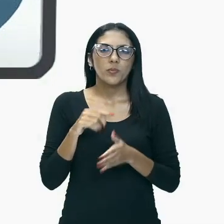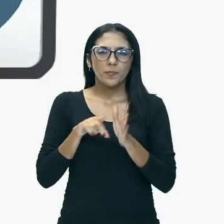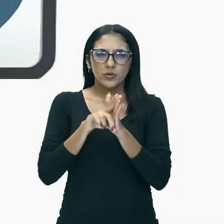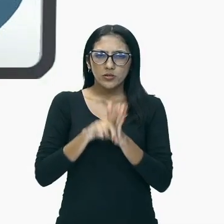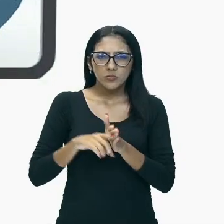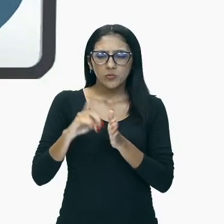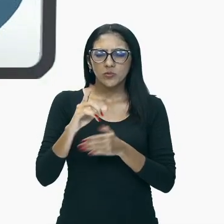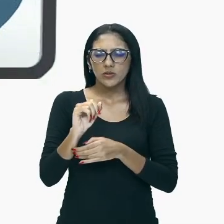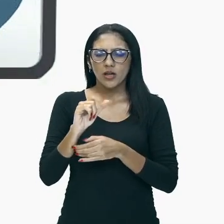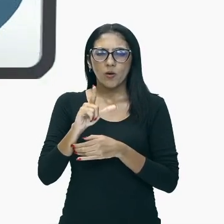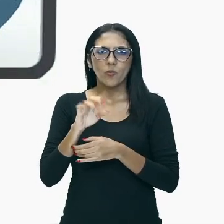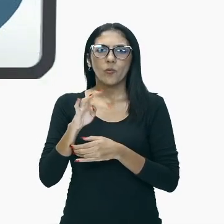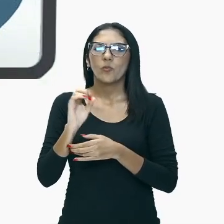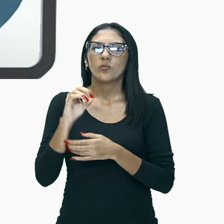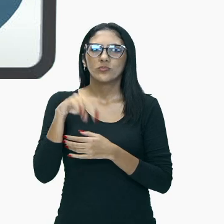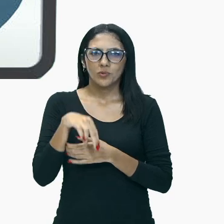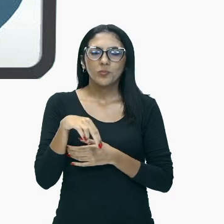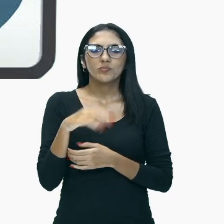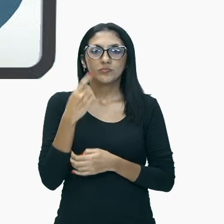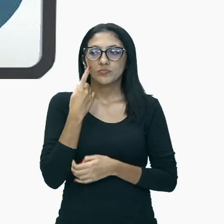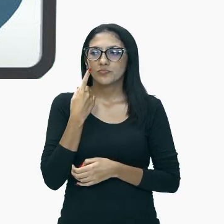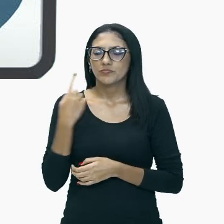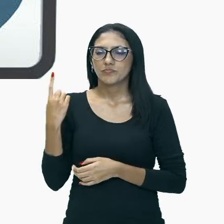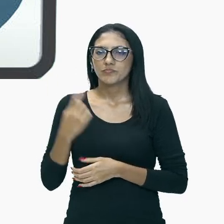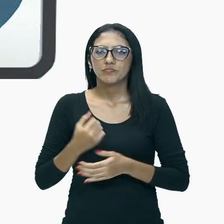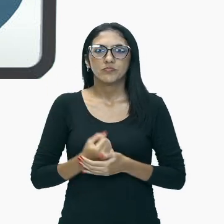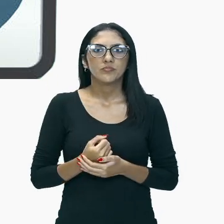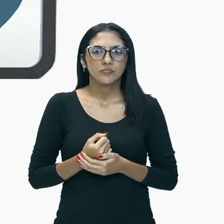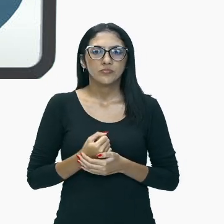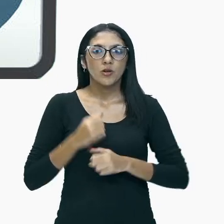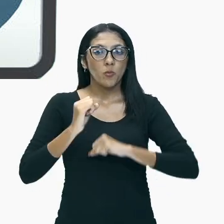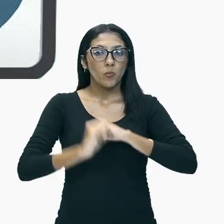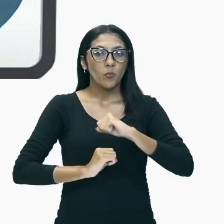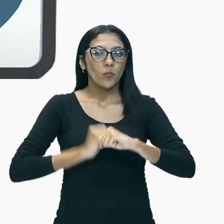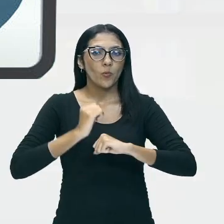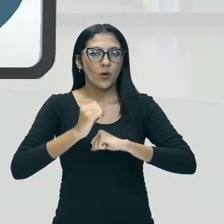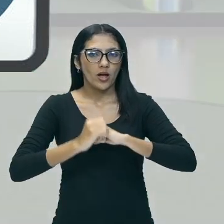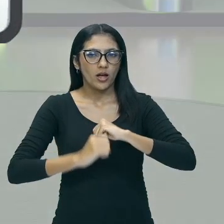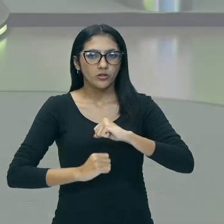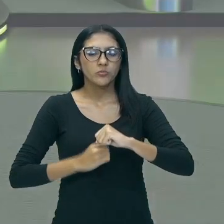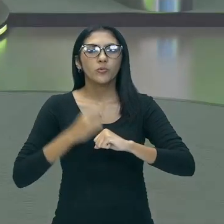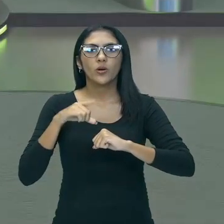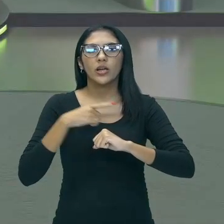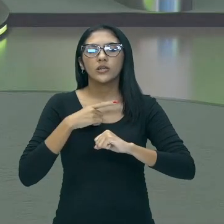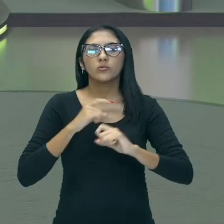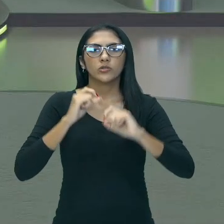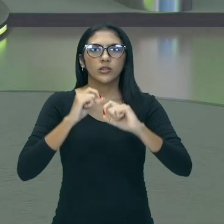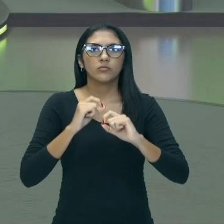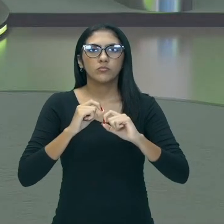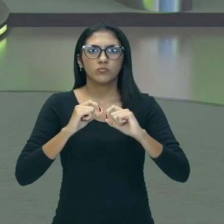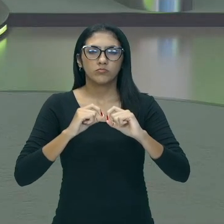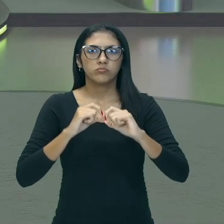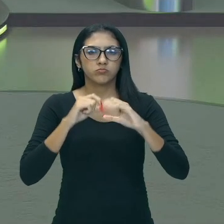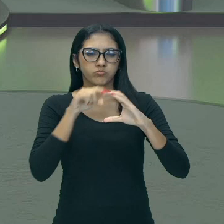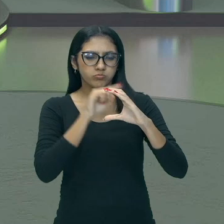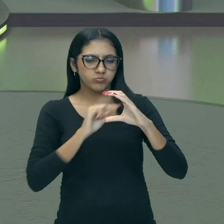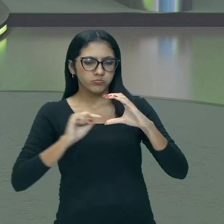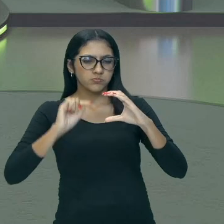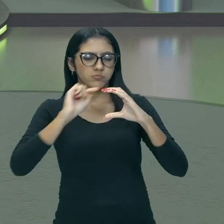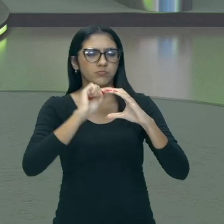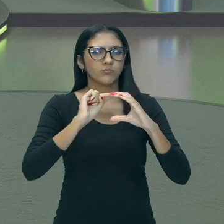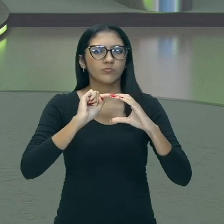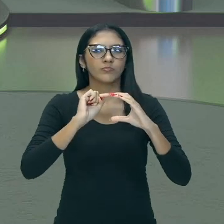O modelo atômico de Dalton, o átomo apresenta uma forma esférica. Essa